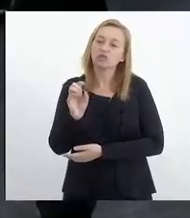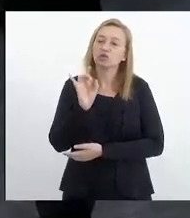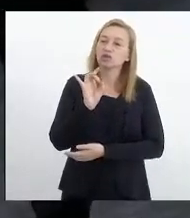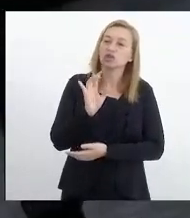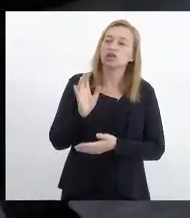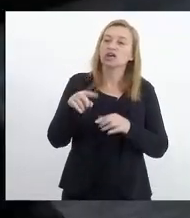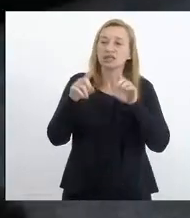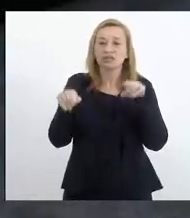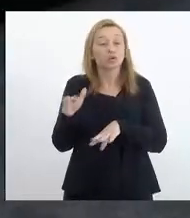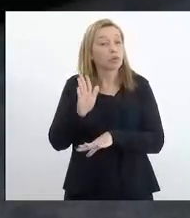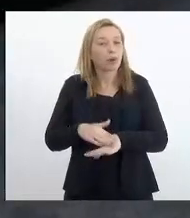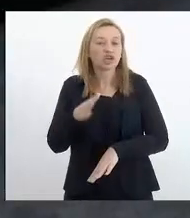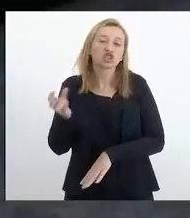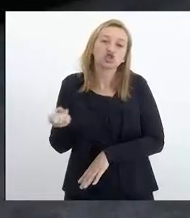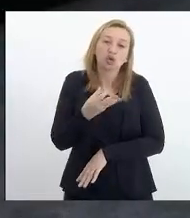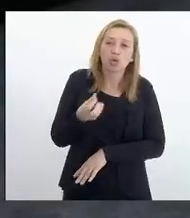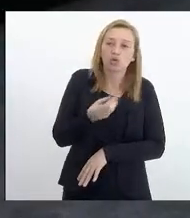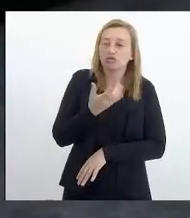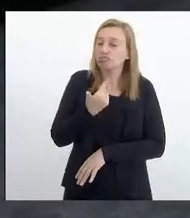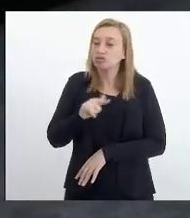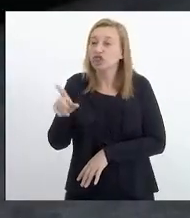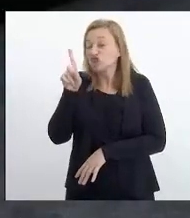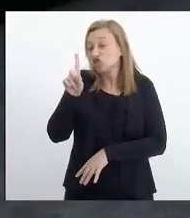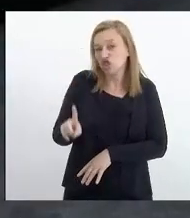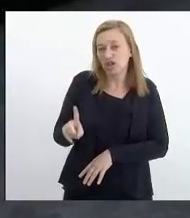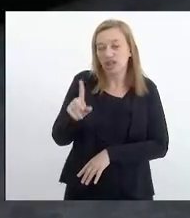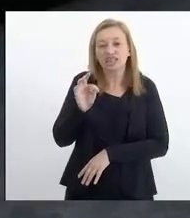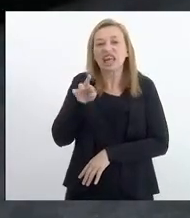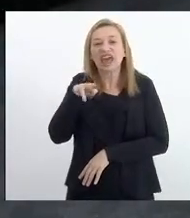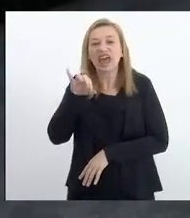mais novos, que já não têm direito a triênio. Por que